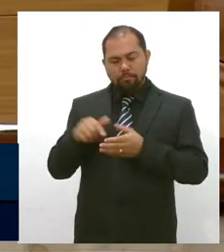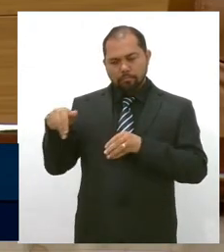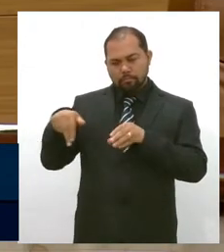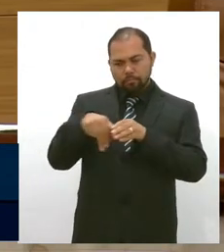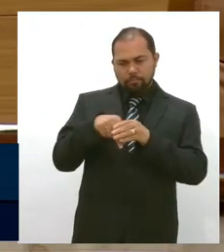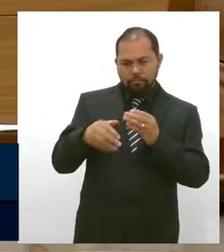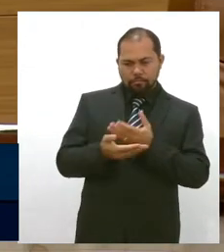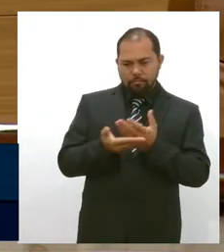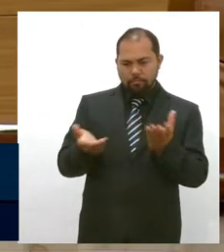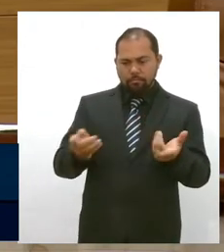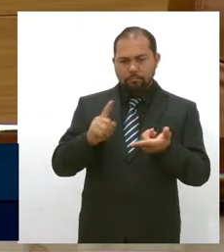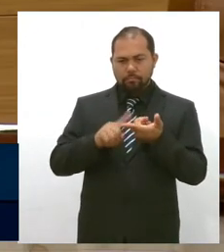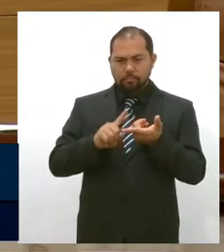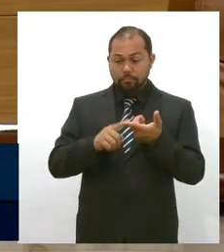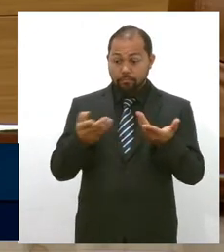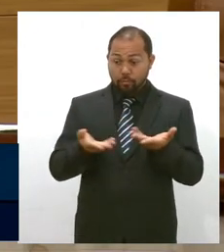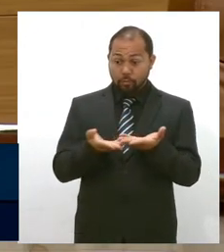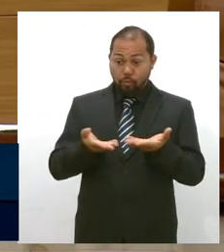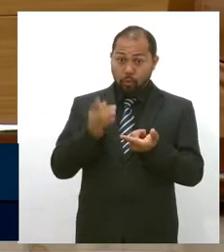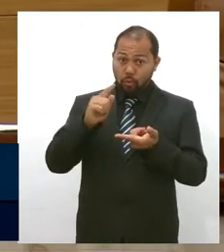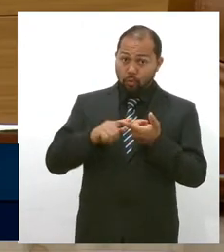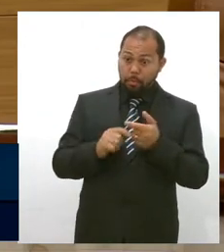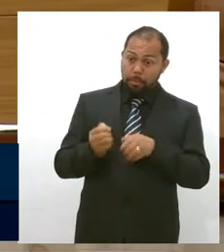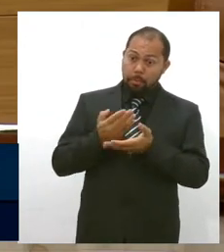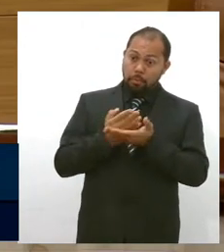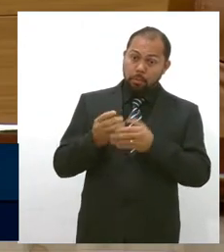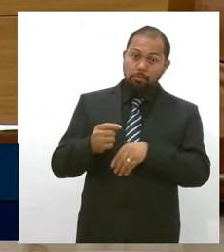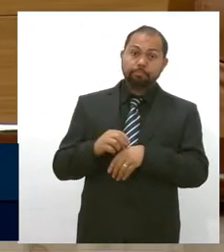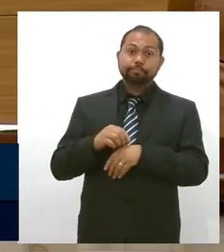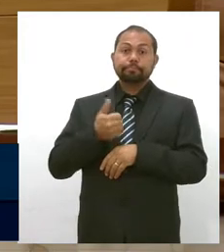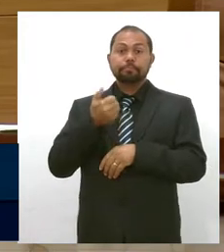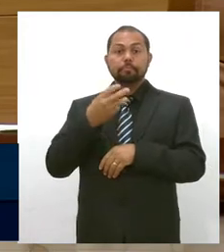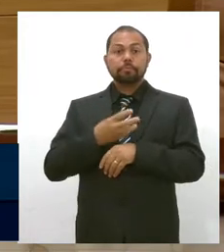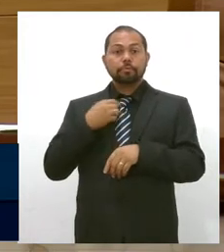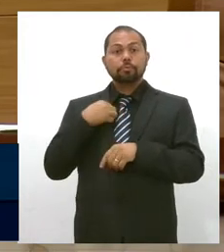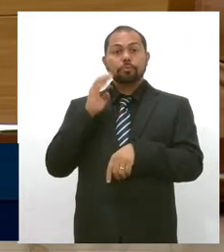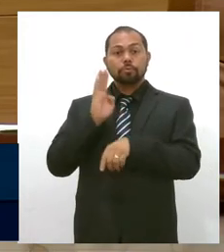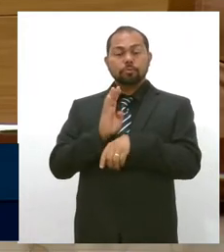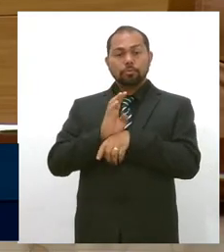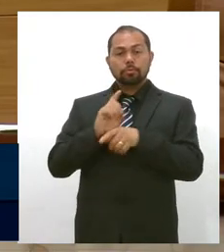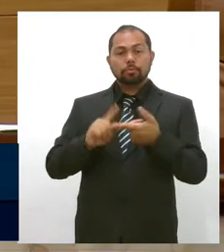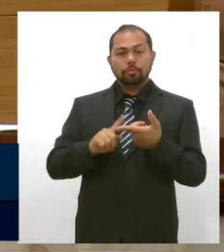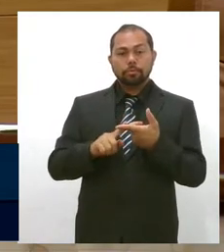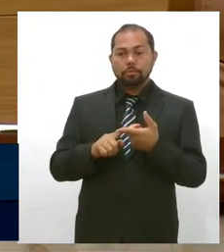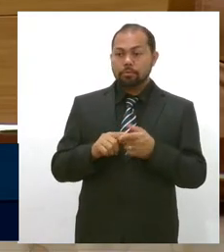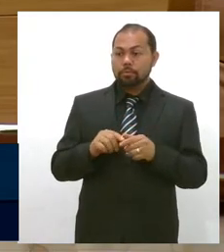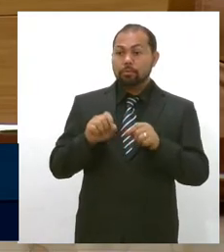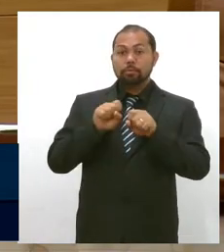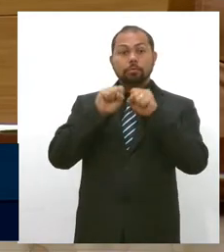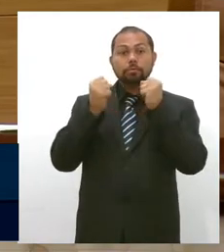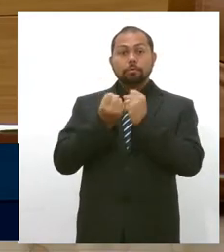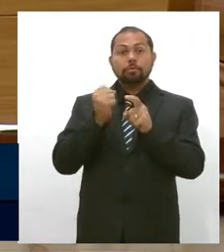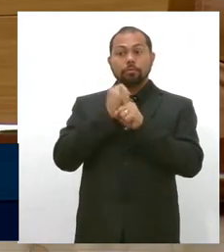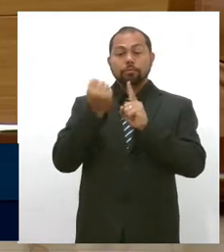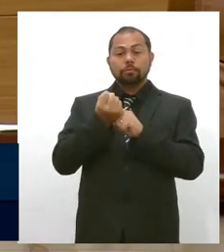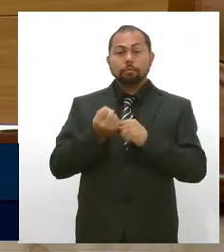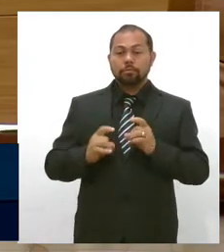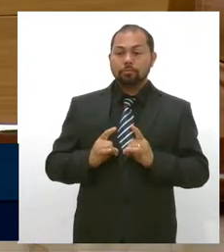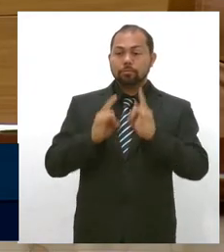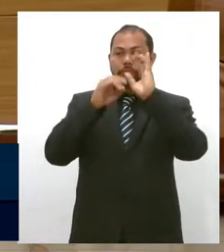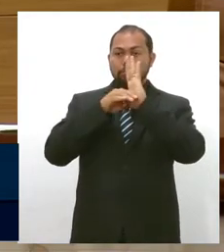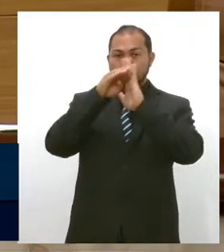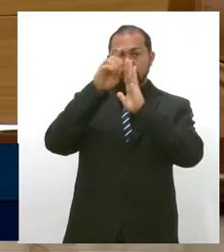hoje, a partir das 14 horas, será realizada uma audiência pública com os síndicos condominiais, no sentido de debater sobre as reivindicações do setor, com